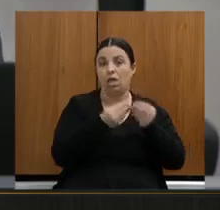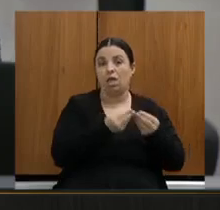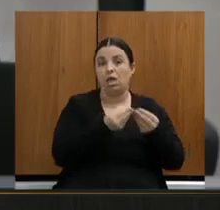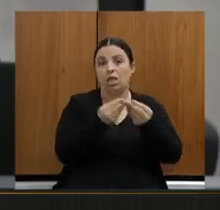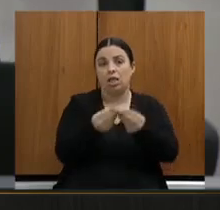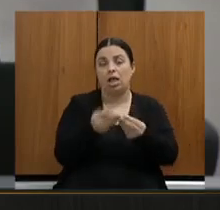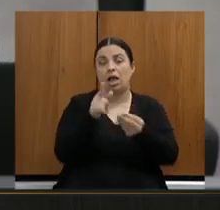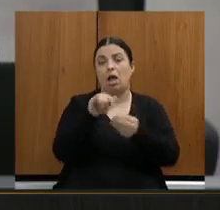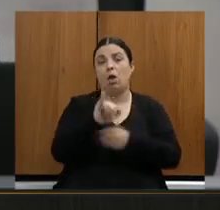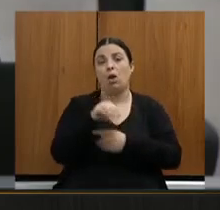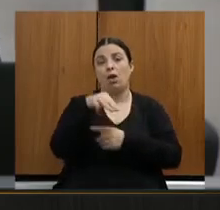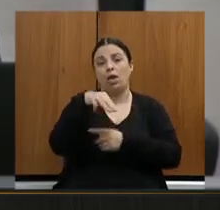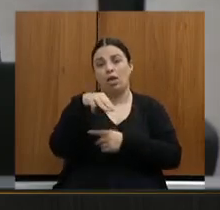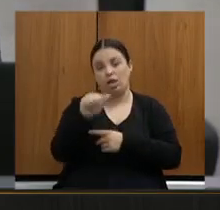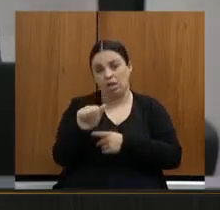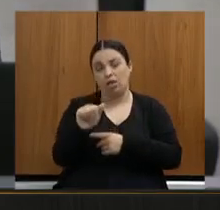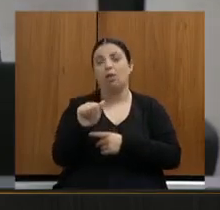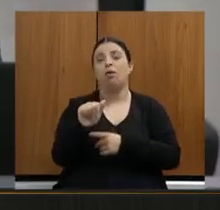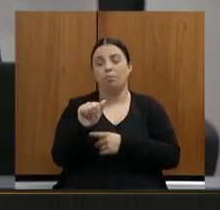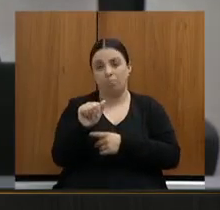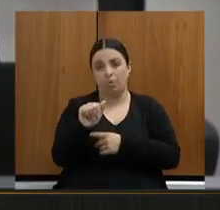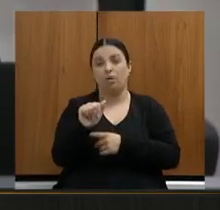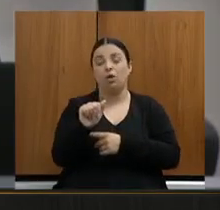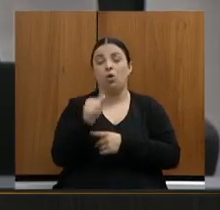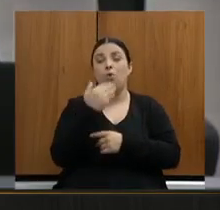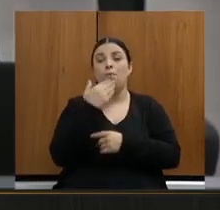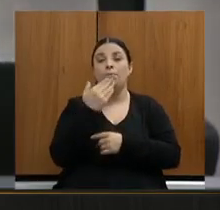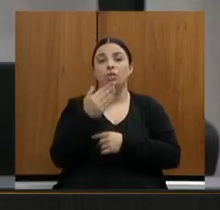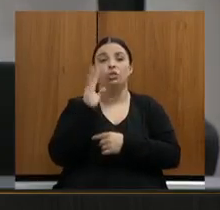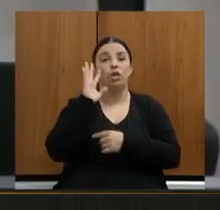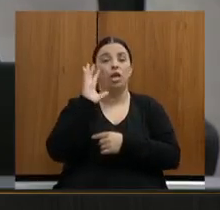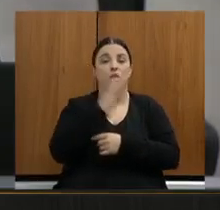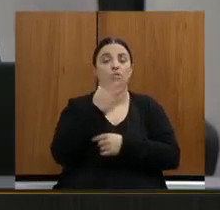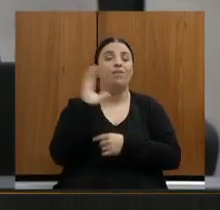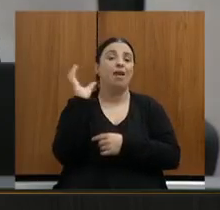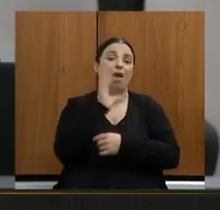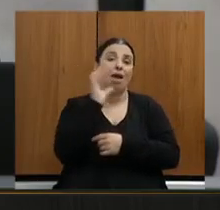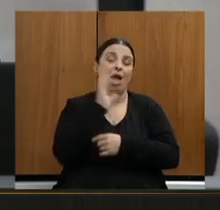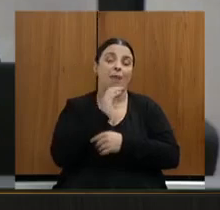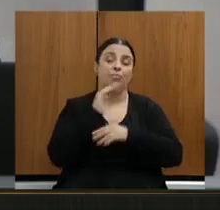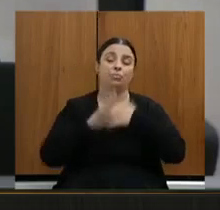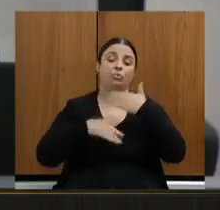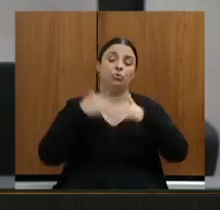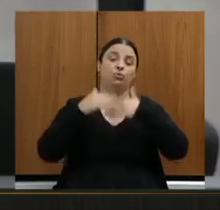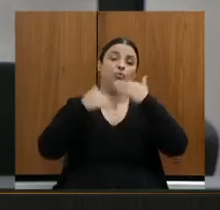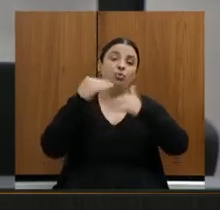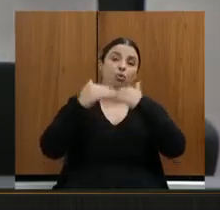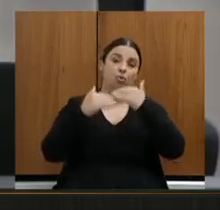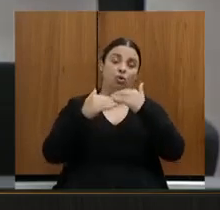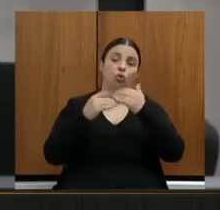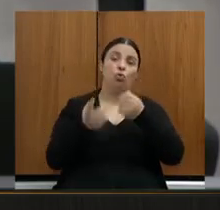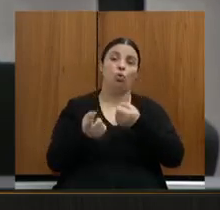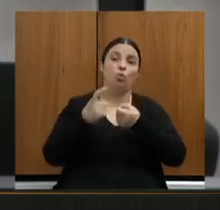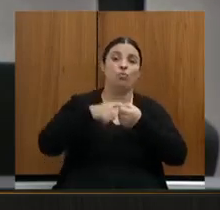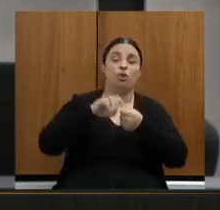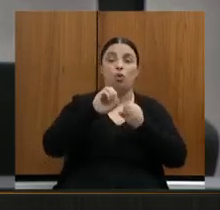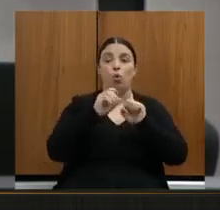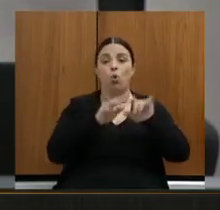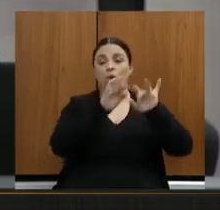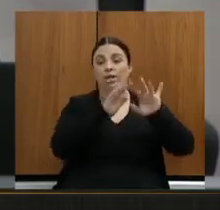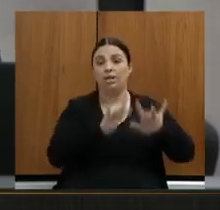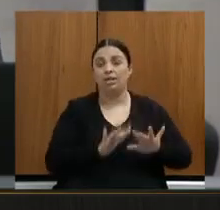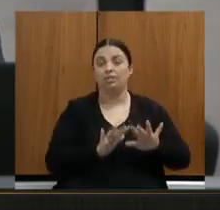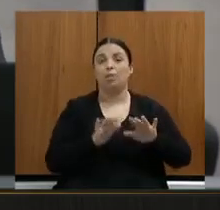ao Instituto Mineiro de agropecuária o hino pedido de providência para que ser desenvolvido convênio credenciamento